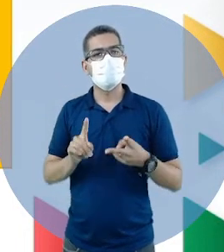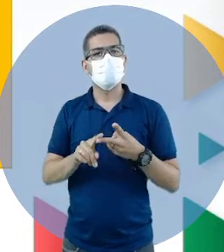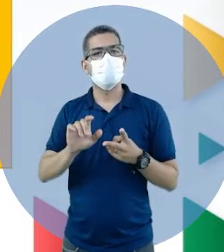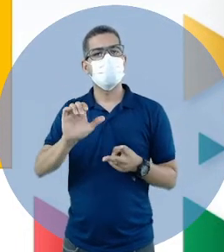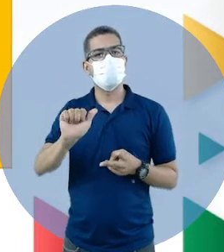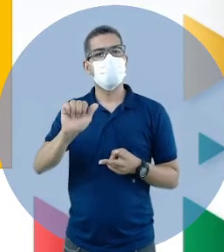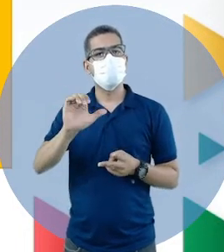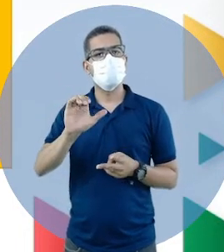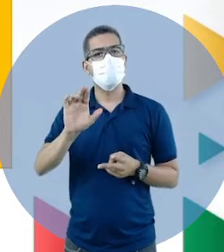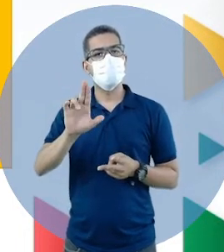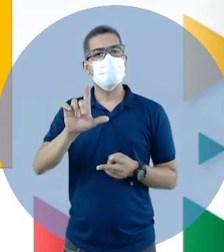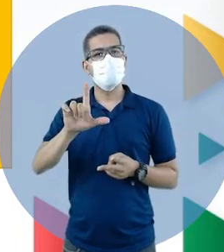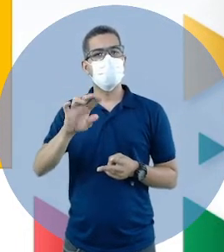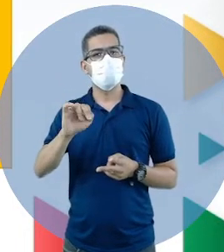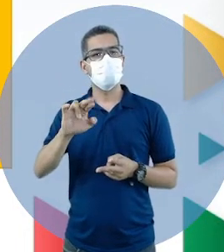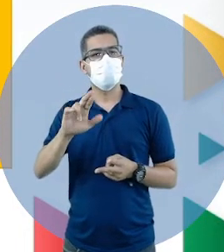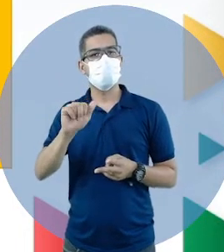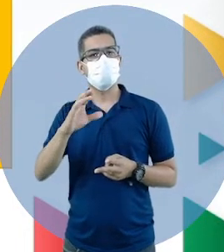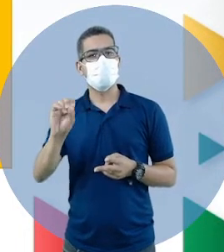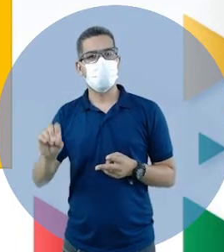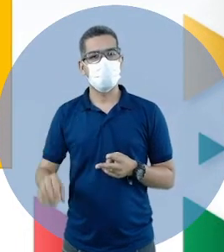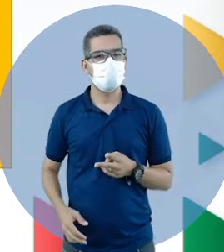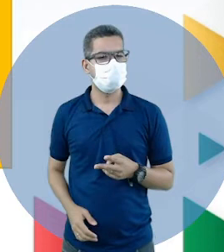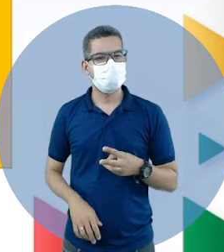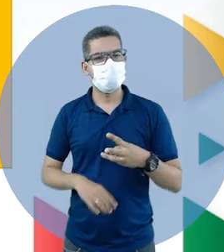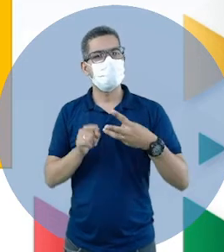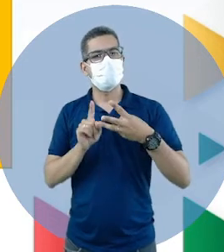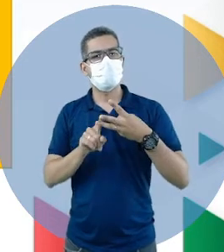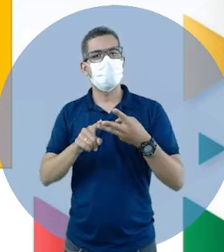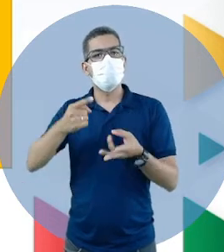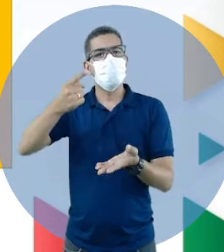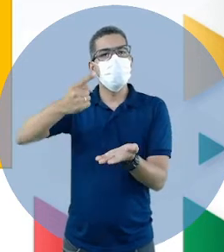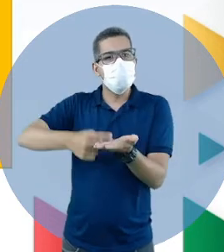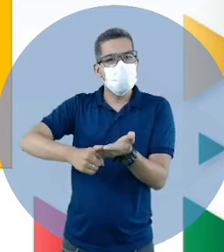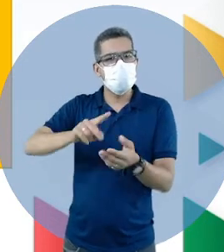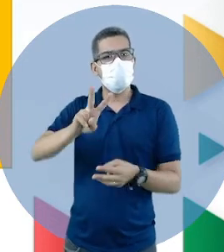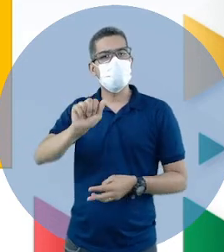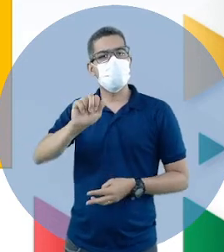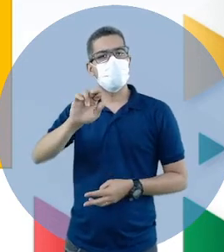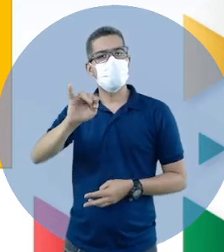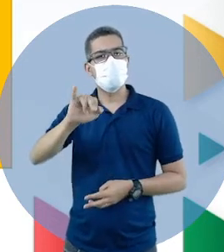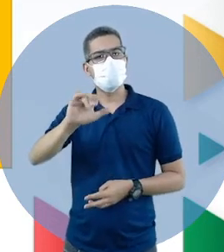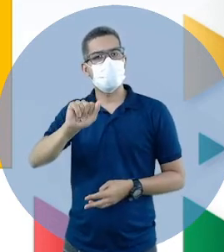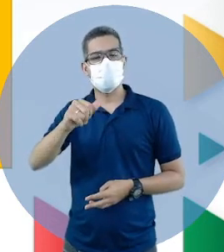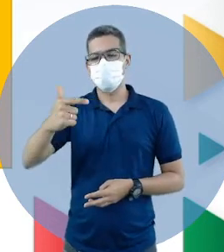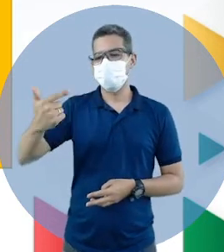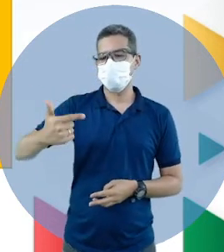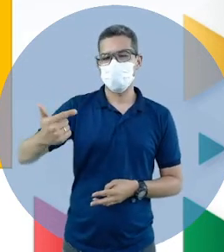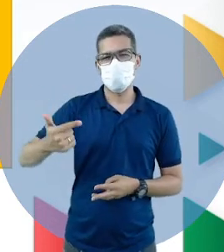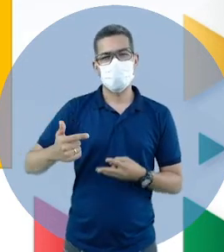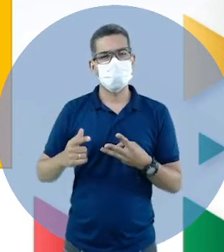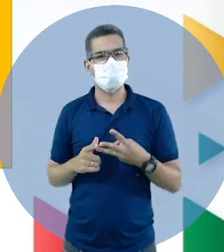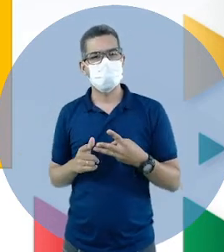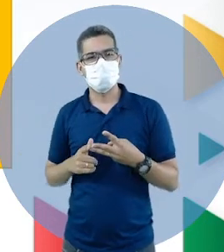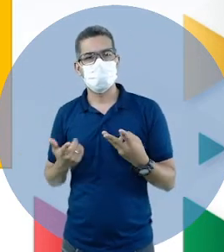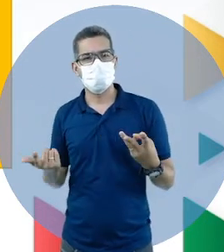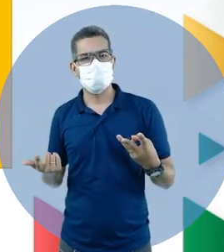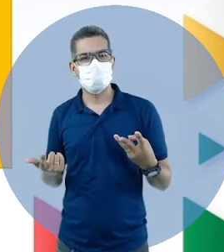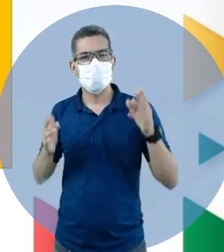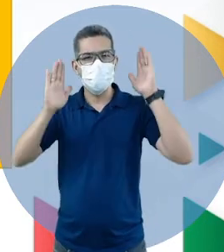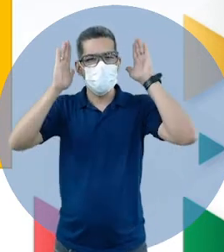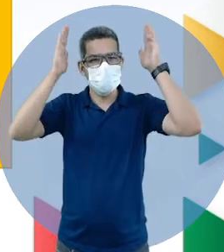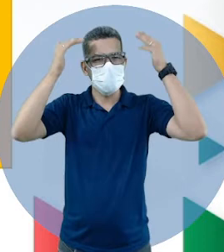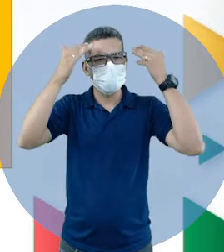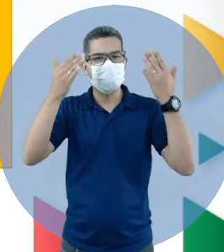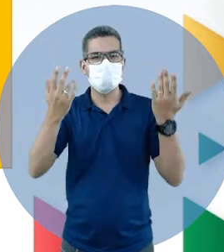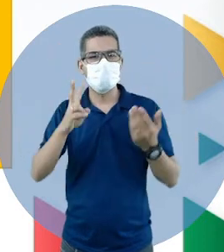significa aculturação? 3. O que é o Concílio Vaticano II? Já que a gente fala em Papa, mudança, o que